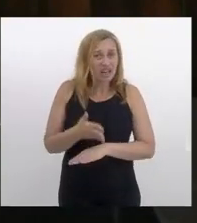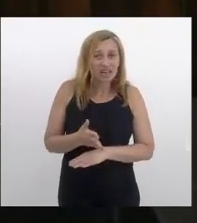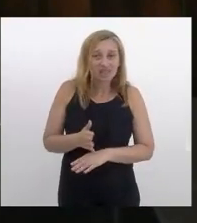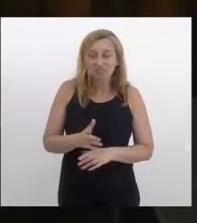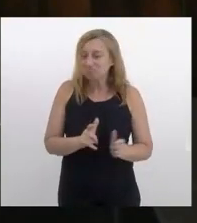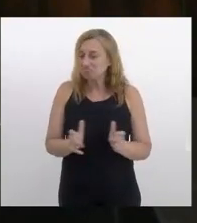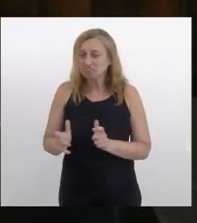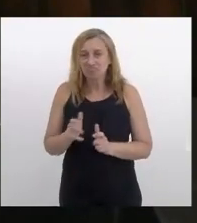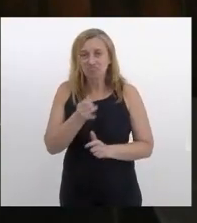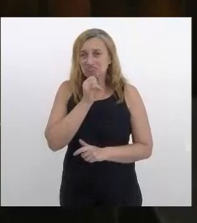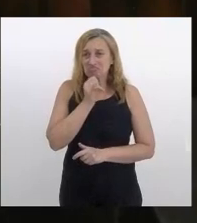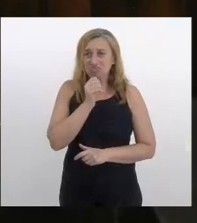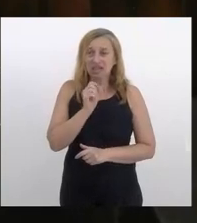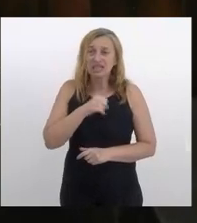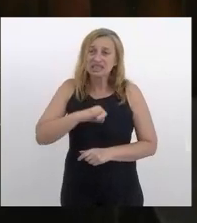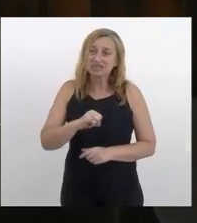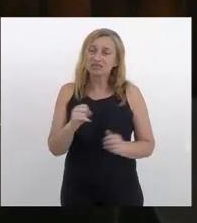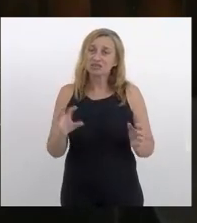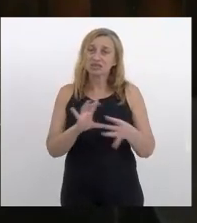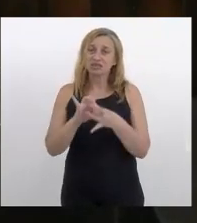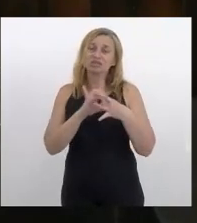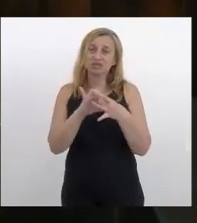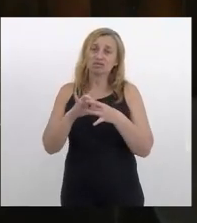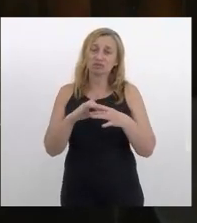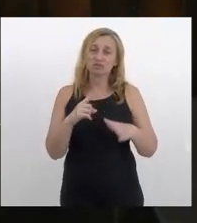nenhum se não fosse a nossa união.